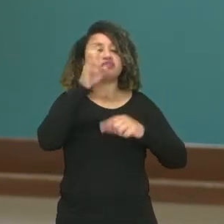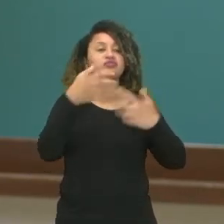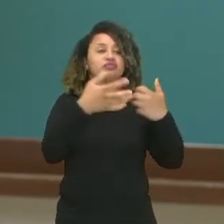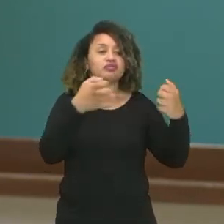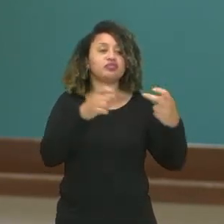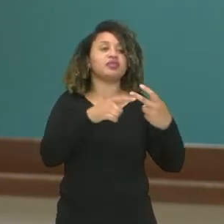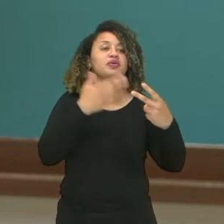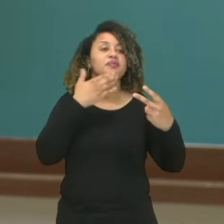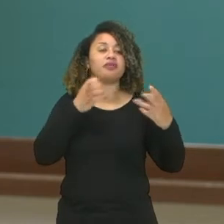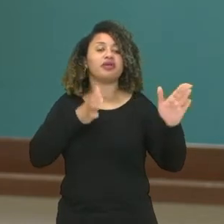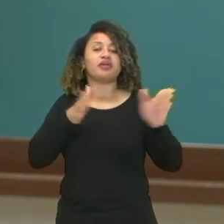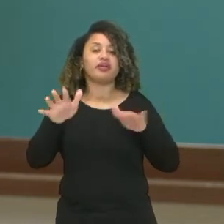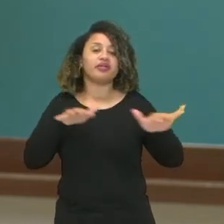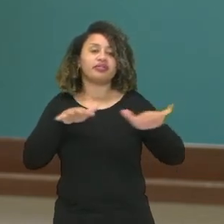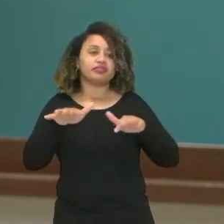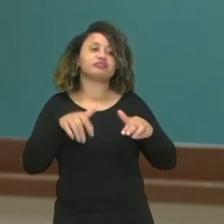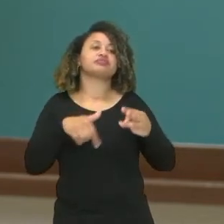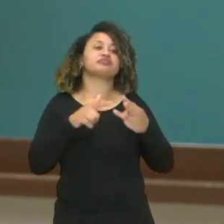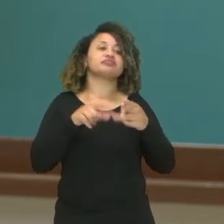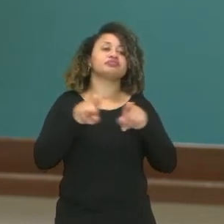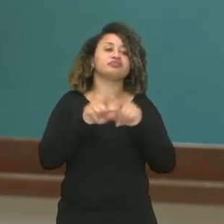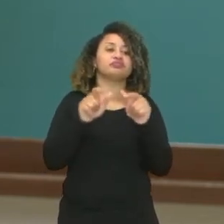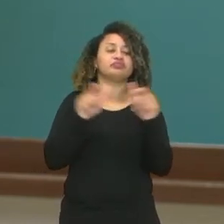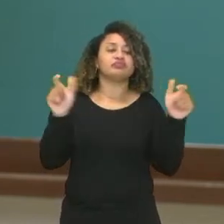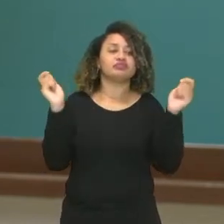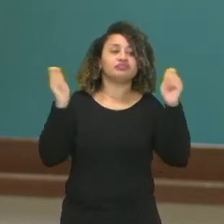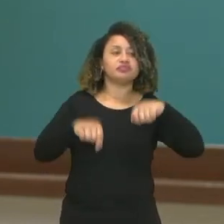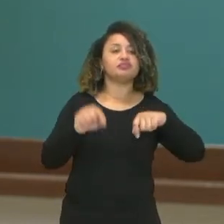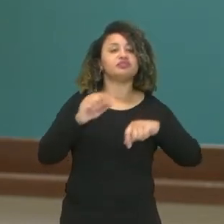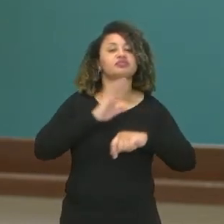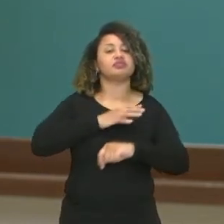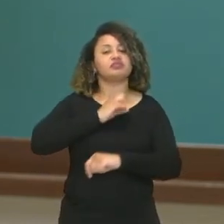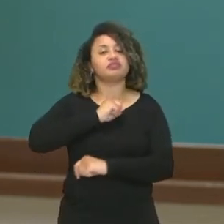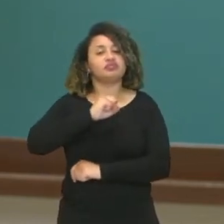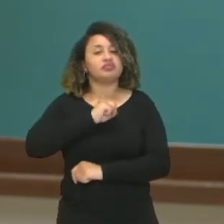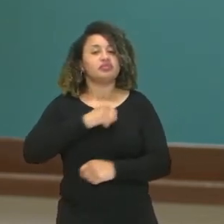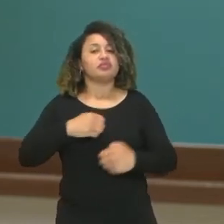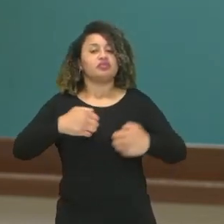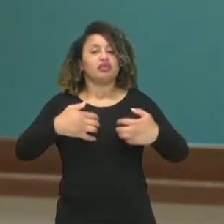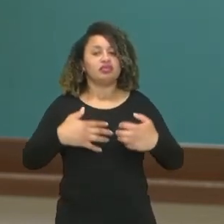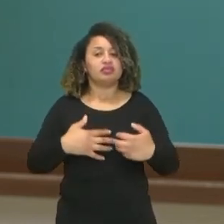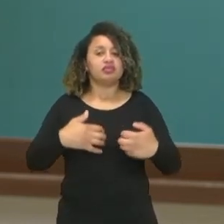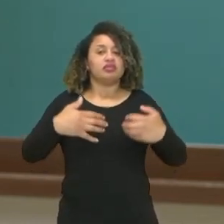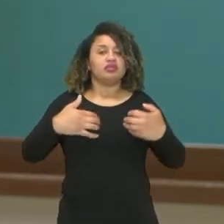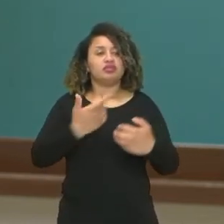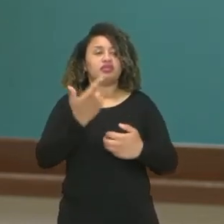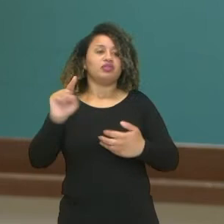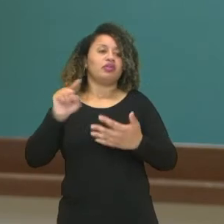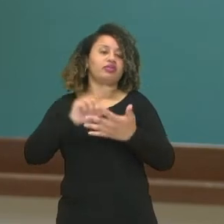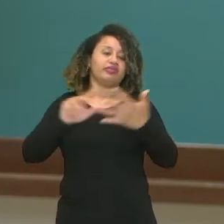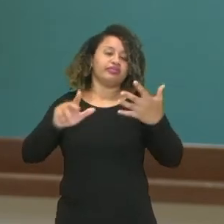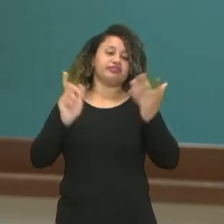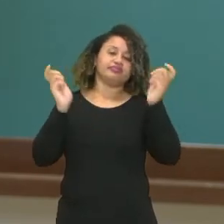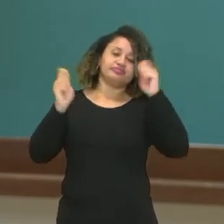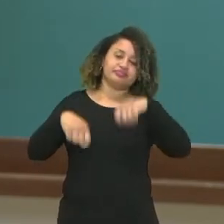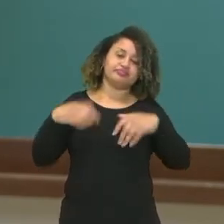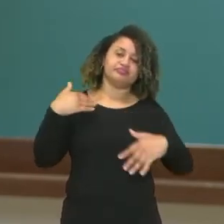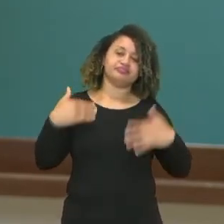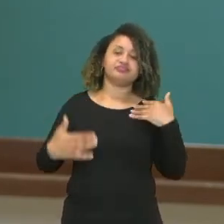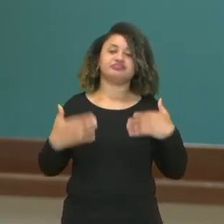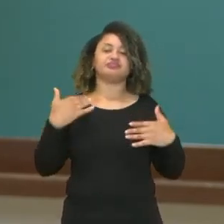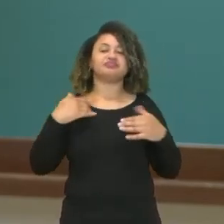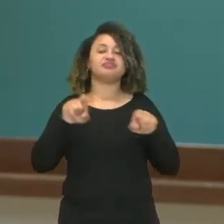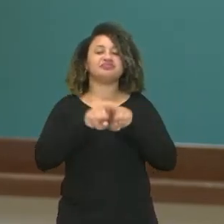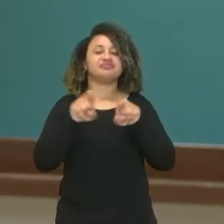melhorar a coordenação motora, aumentar a capacidade cardiorrespiratória, entre outras aptidões físicas. A gente